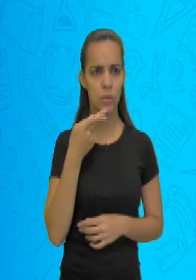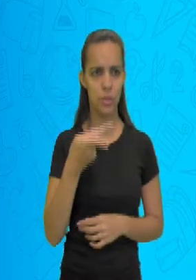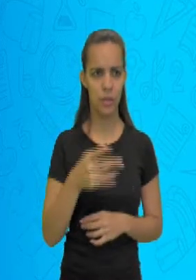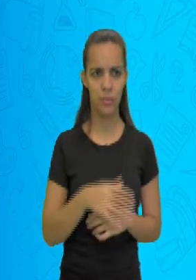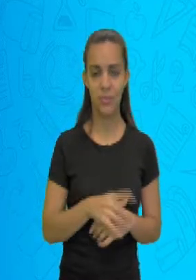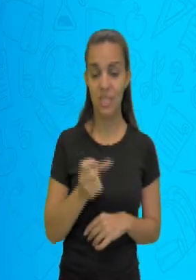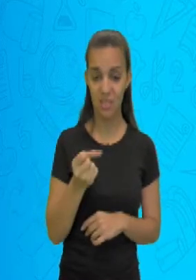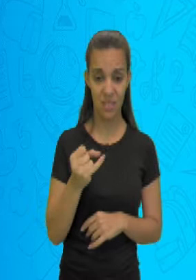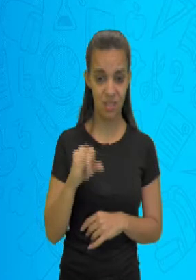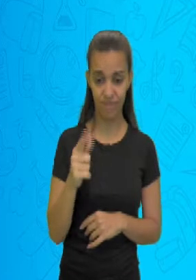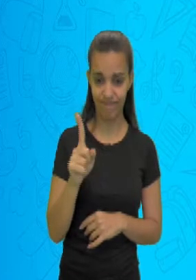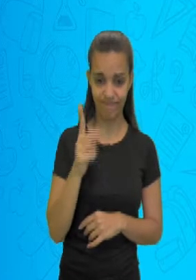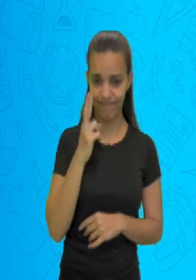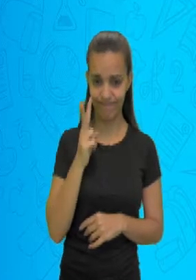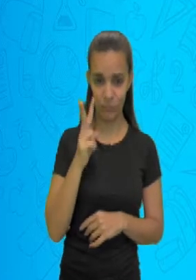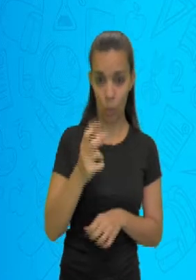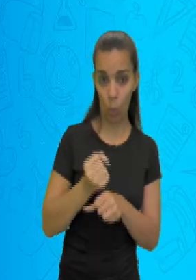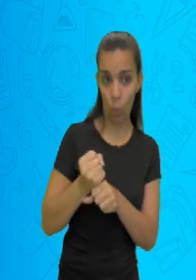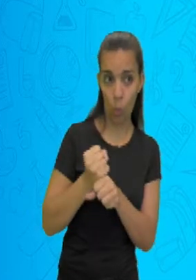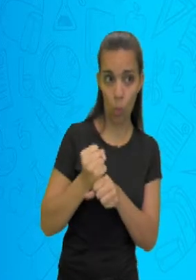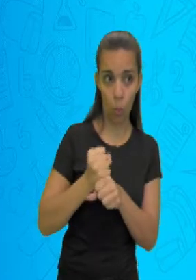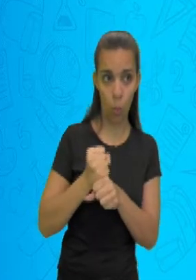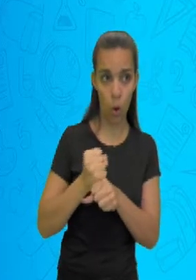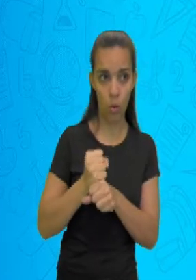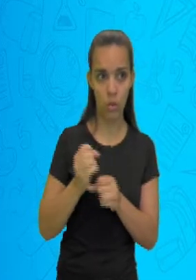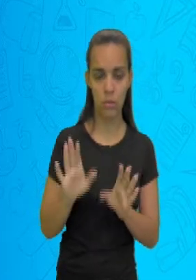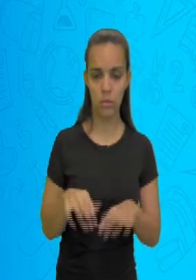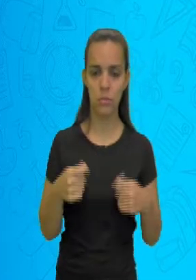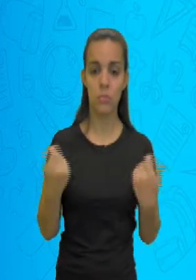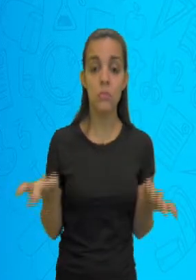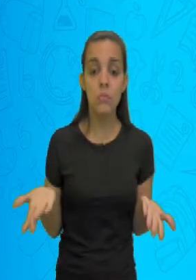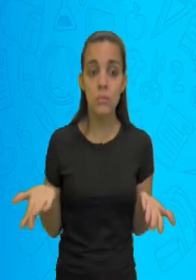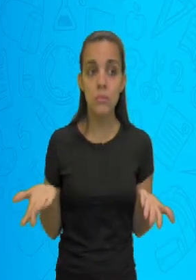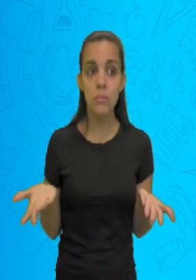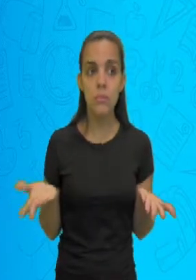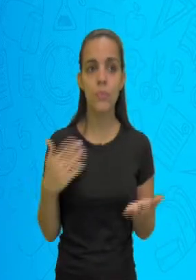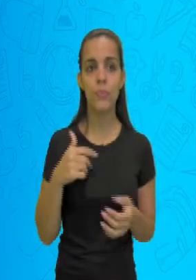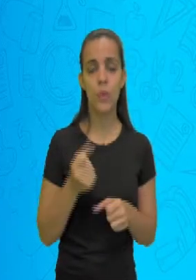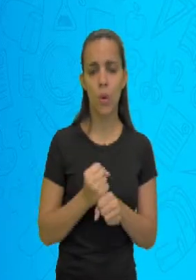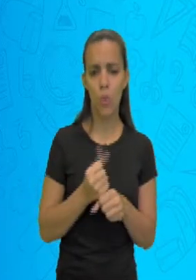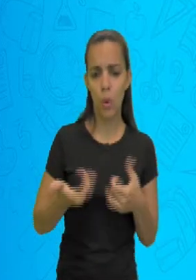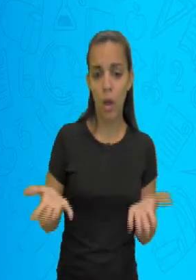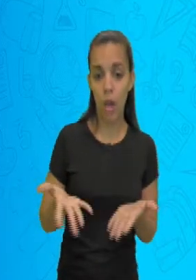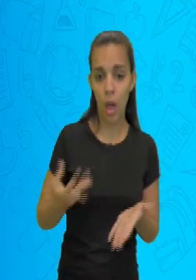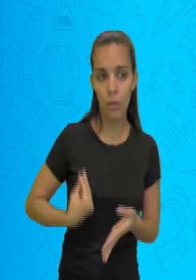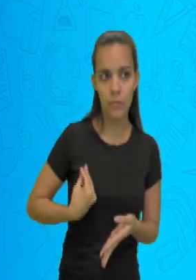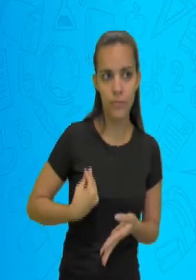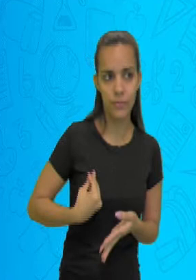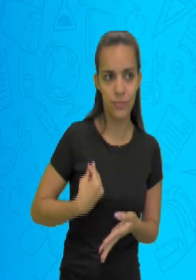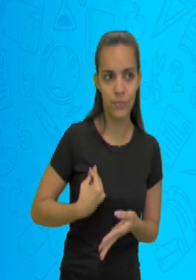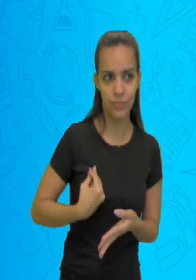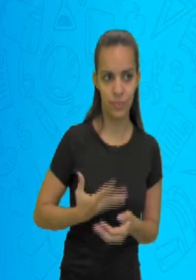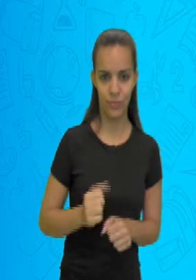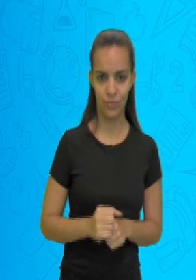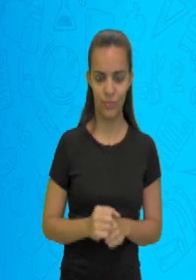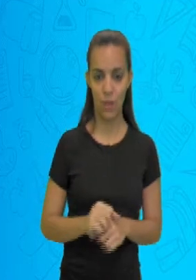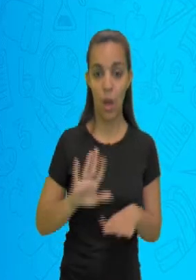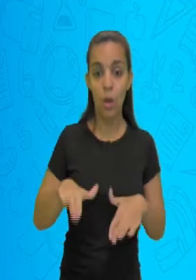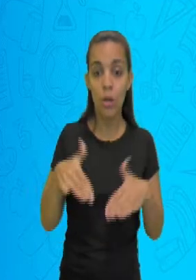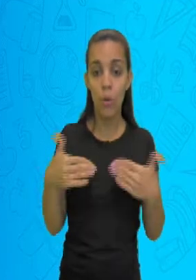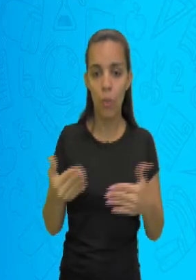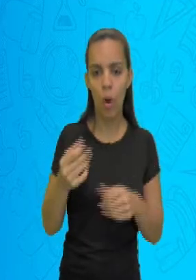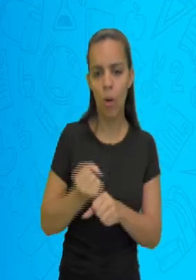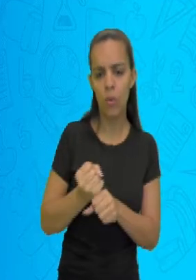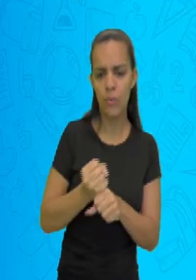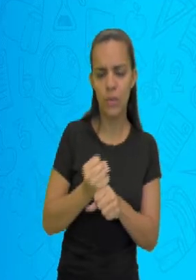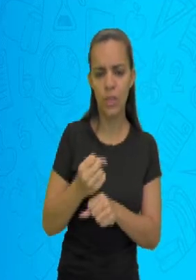não olharmos o ano, nós precisamos saber qual ano nós estamos e qual ano eu estou olhando aquele